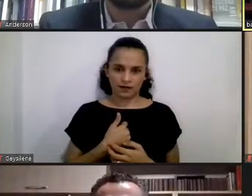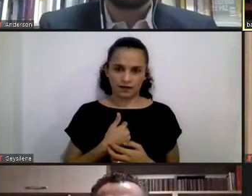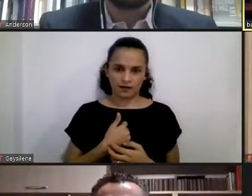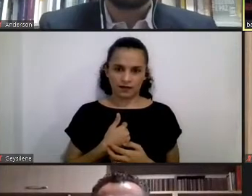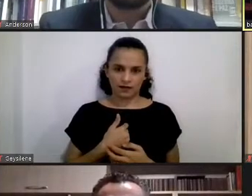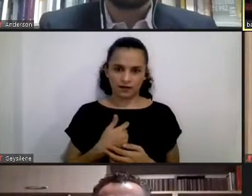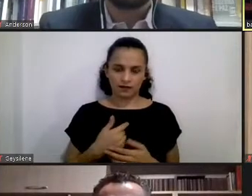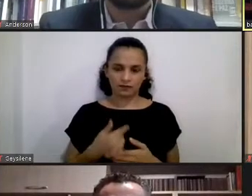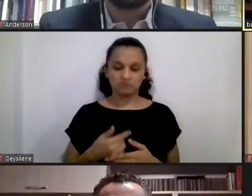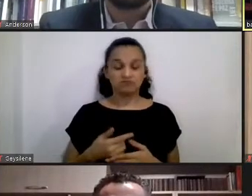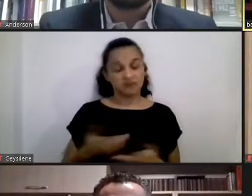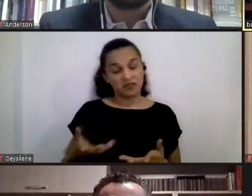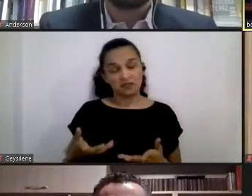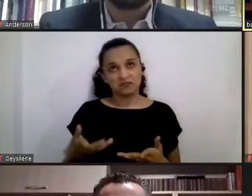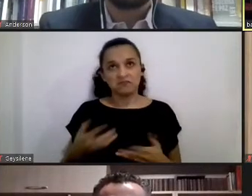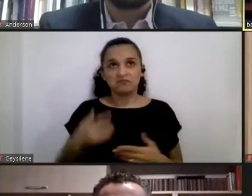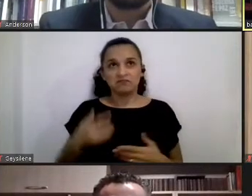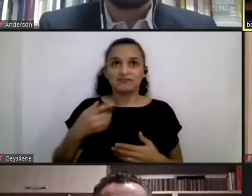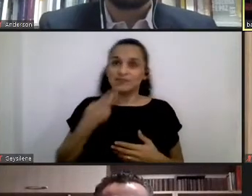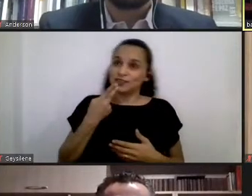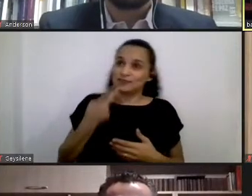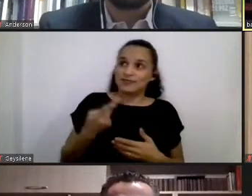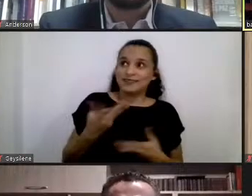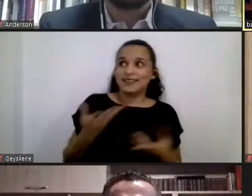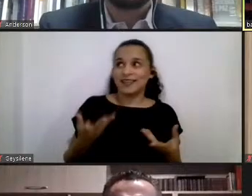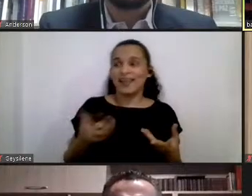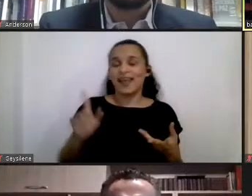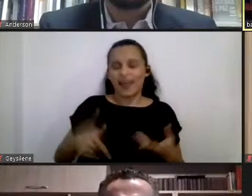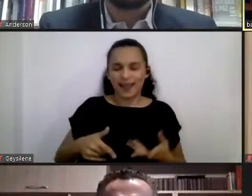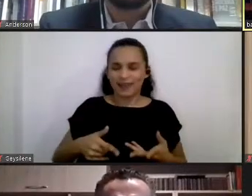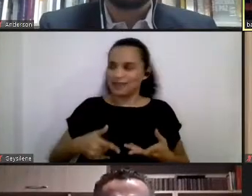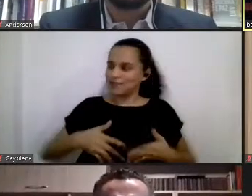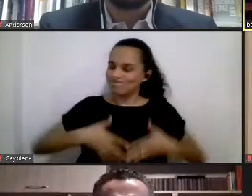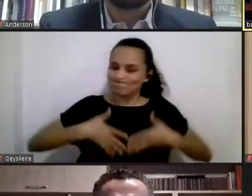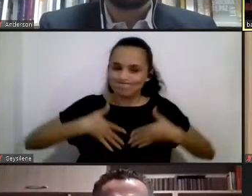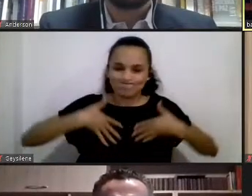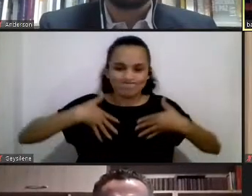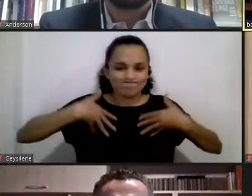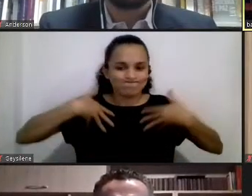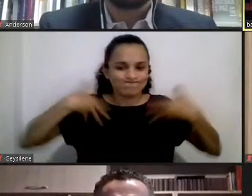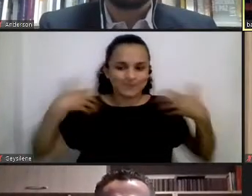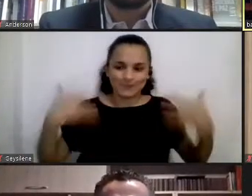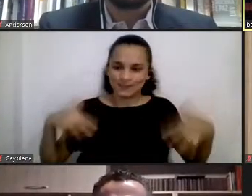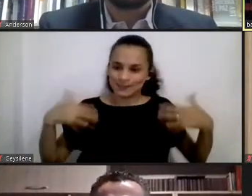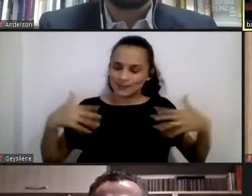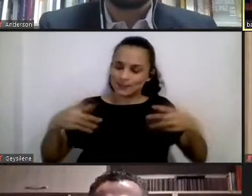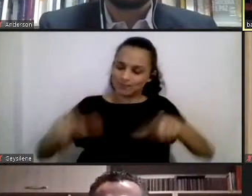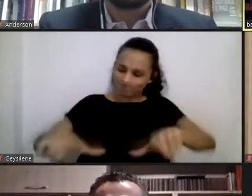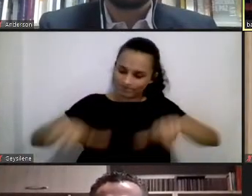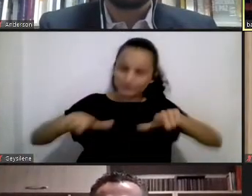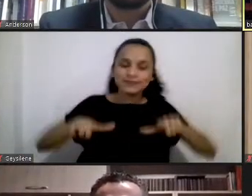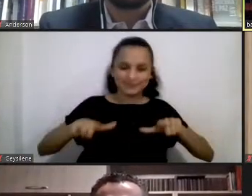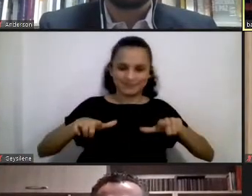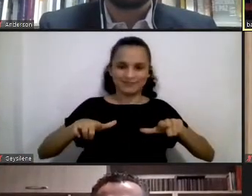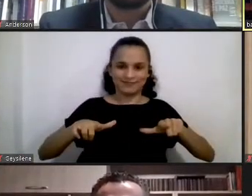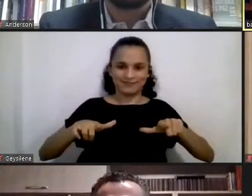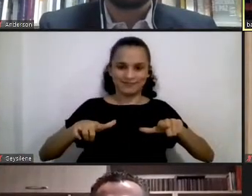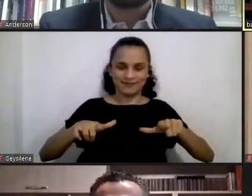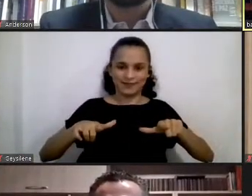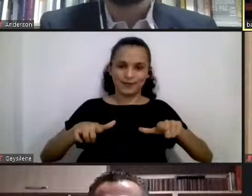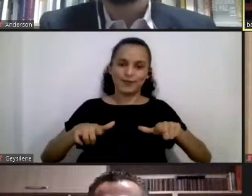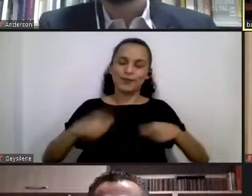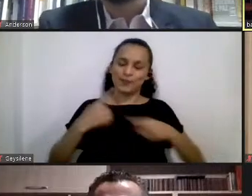Eu diria que é um imenso prazer receber esse título honorífico, principalmente desse distinto